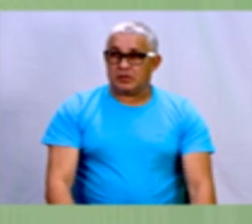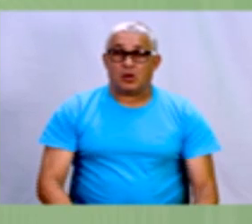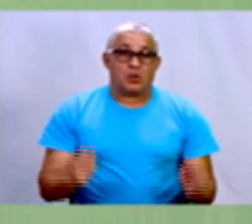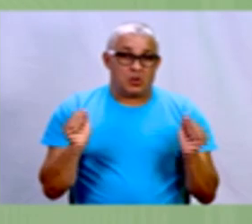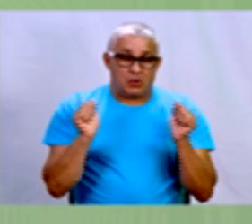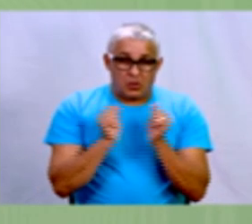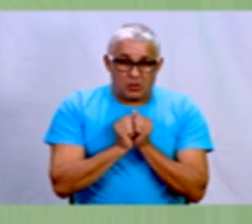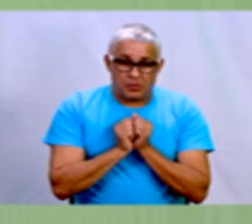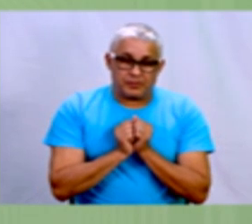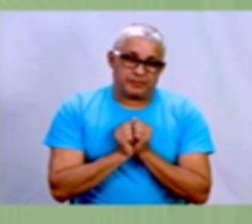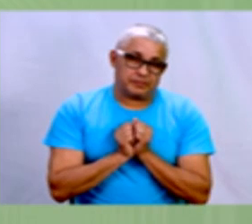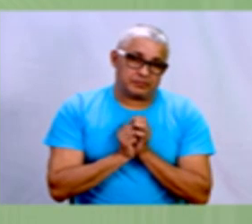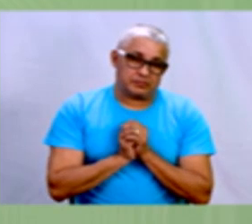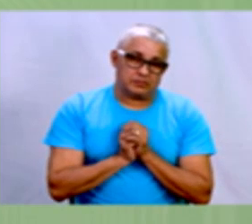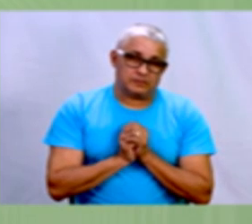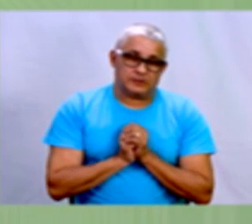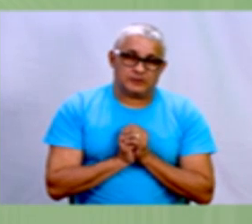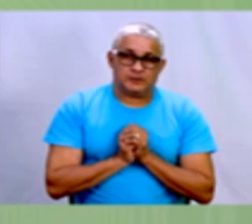com isso,